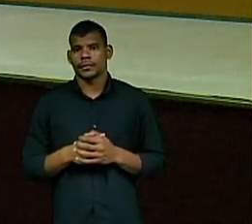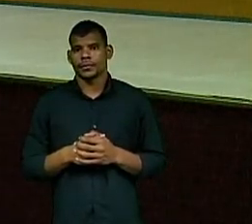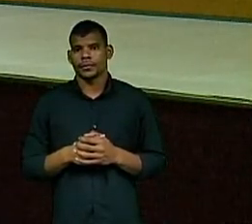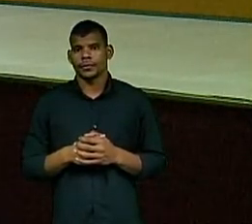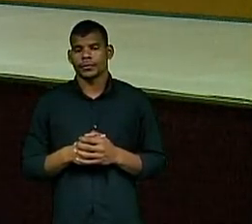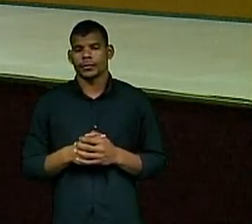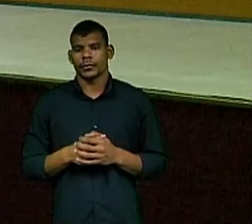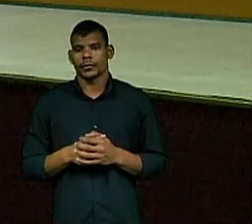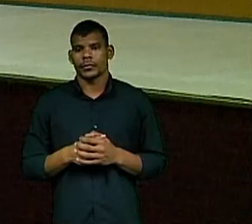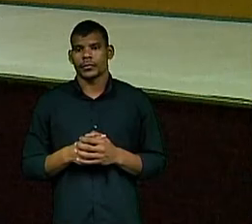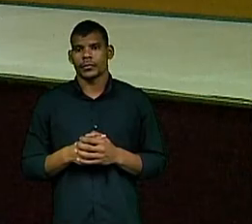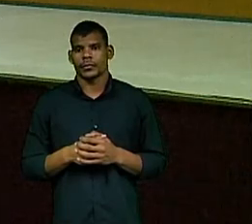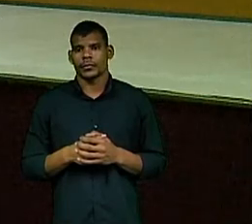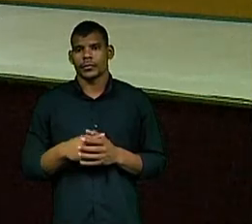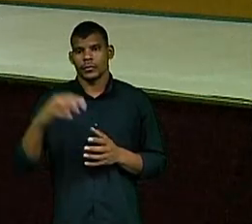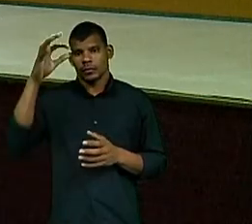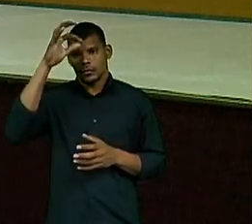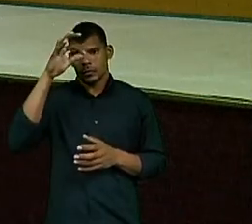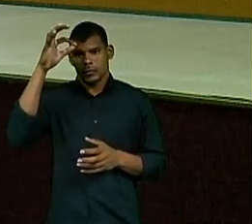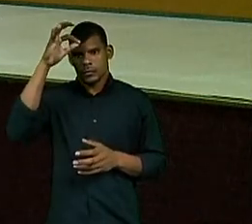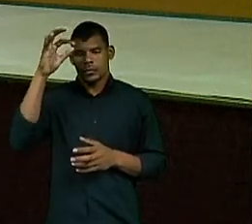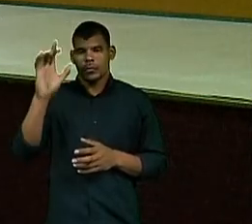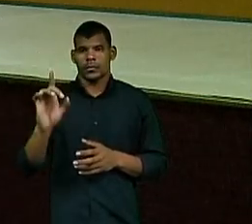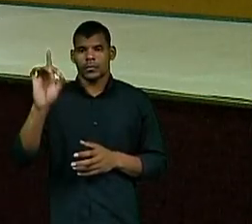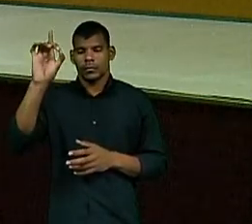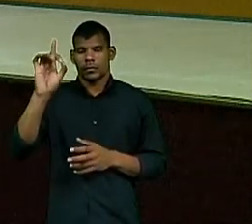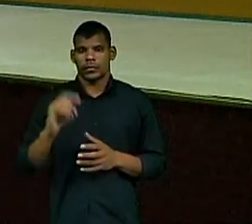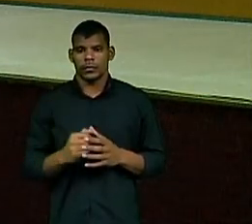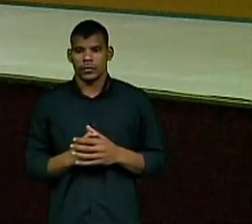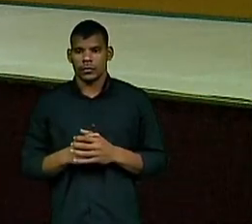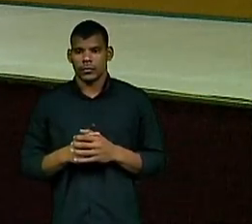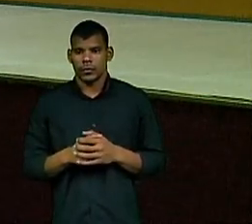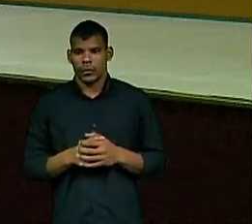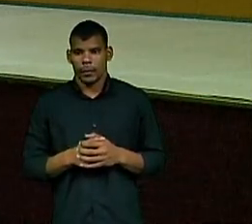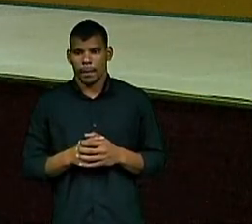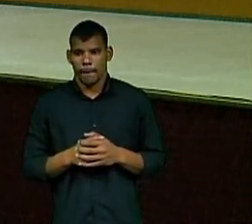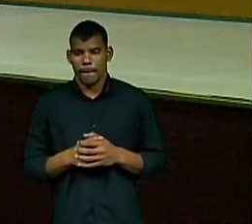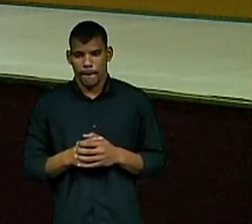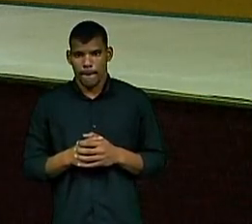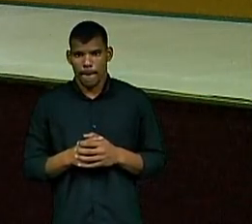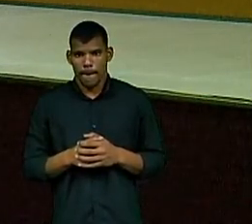o Ciro não espírito Divino Eles apenas são instrumento da vontade de Deus